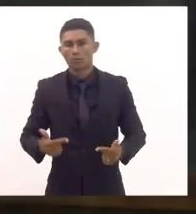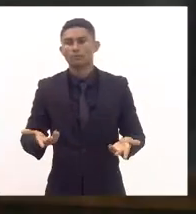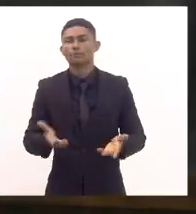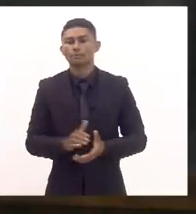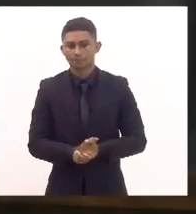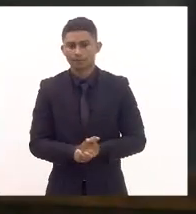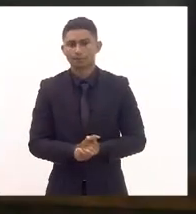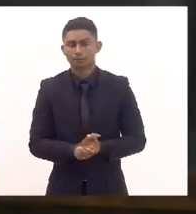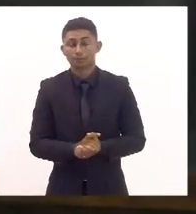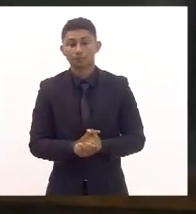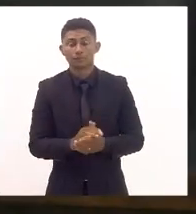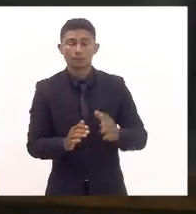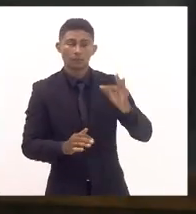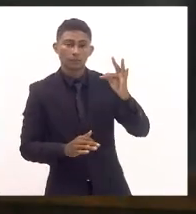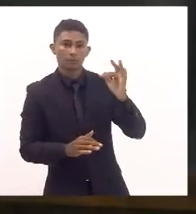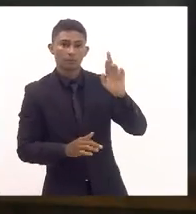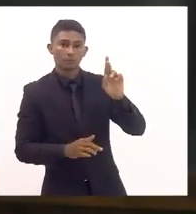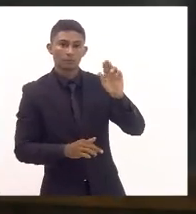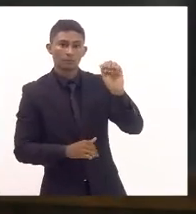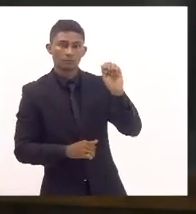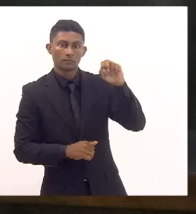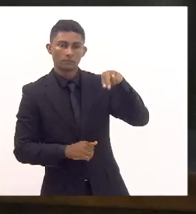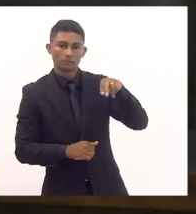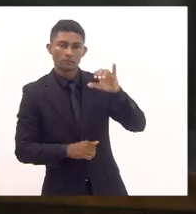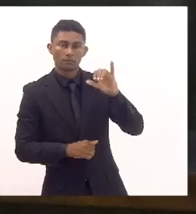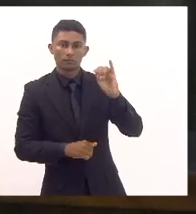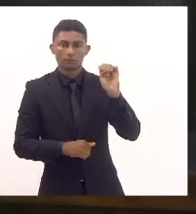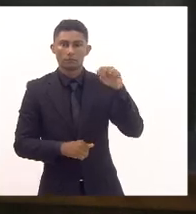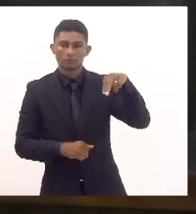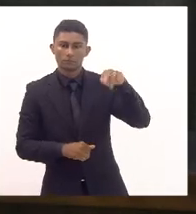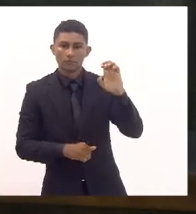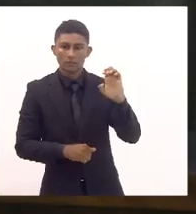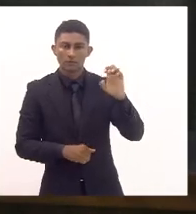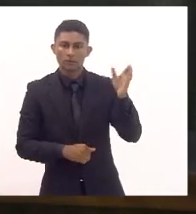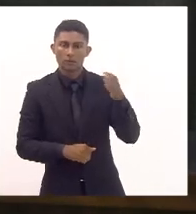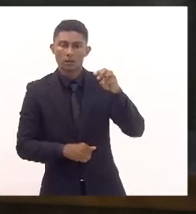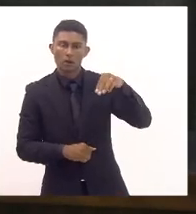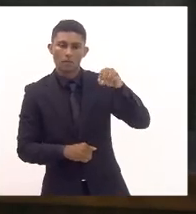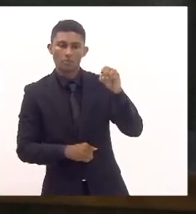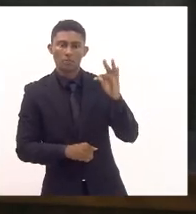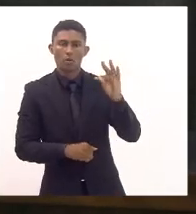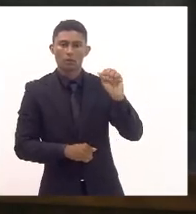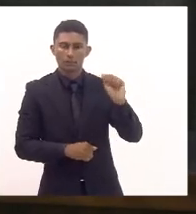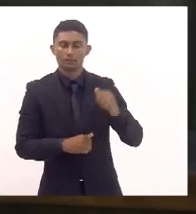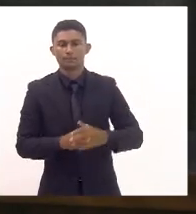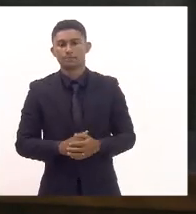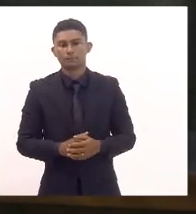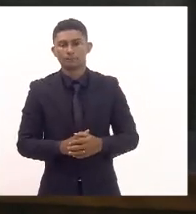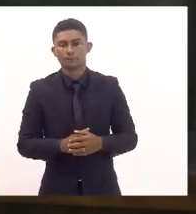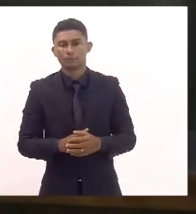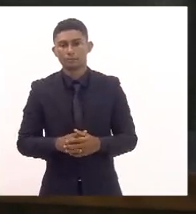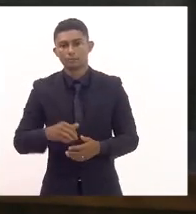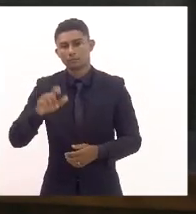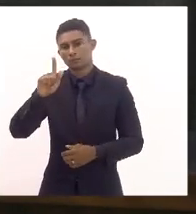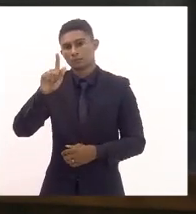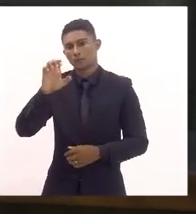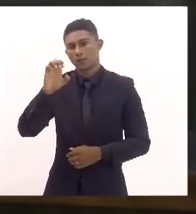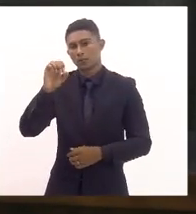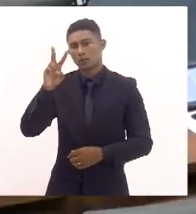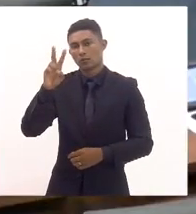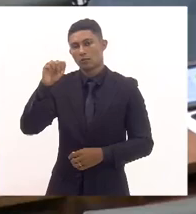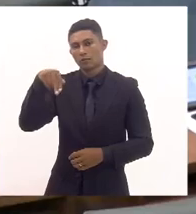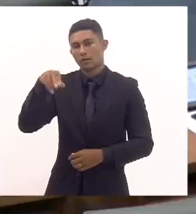deputada Franciane Motta o resultado da Franciane Motta Deputado Giovani